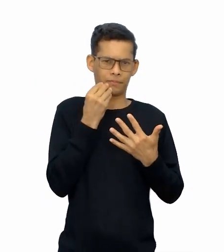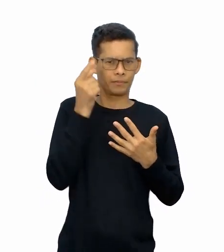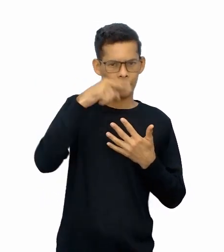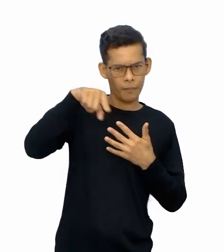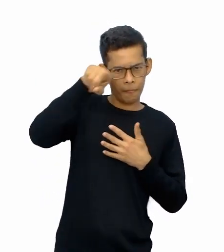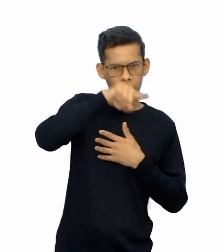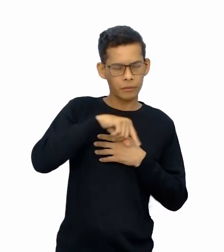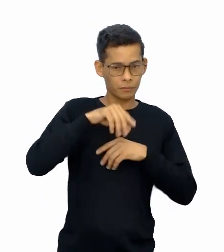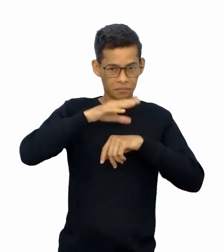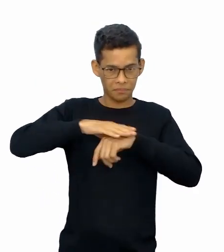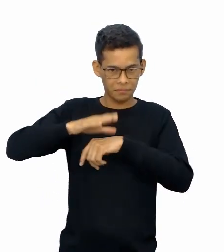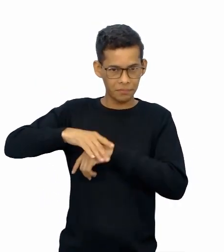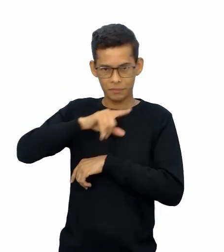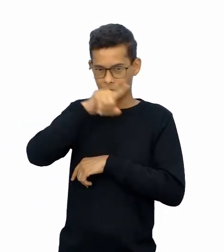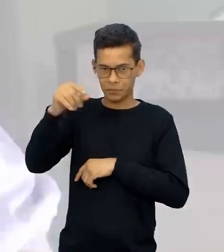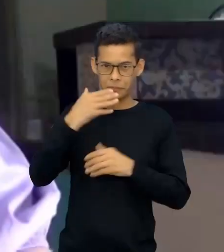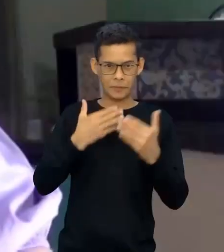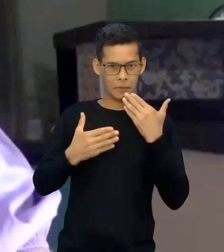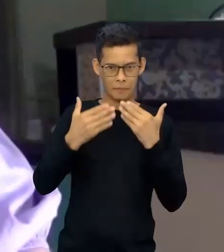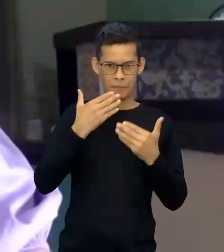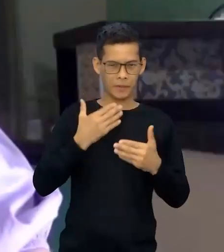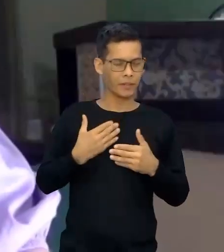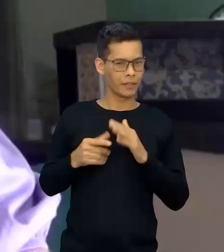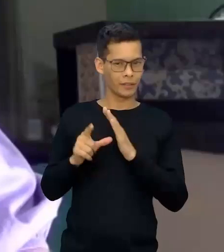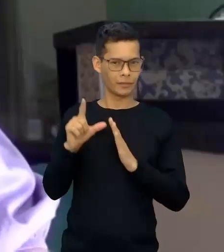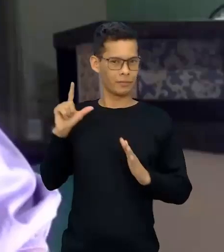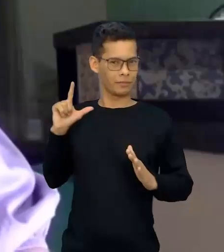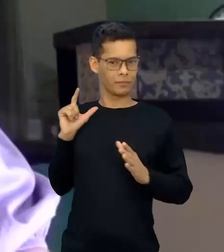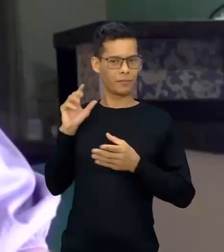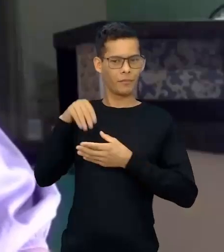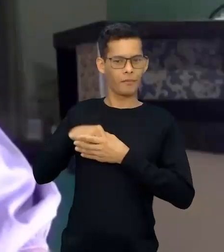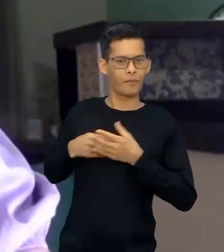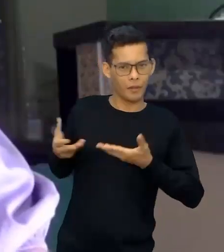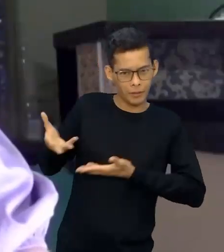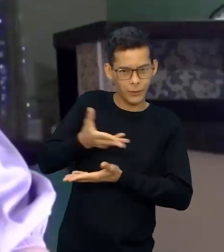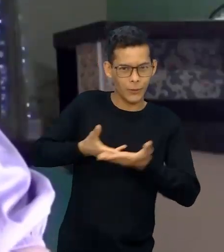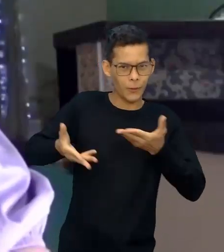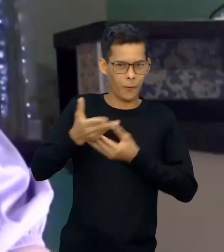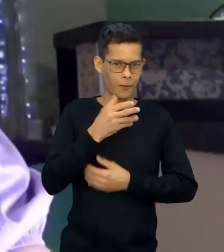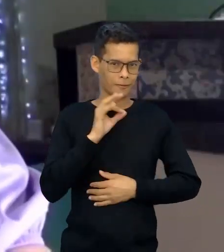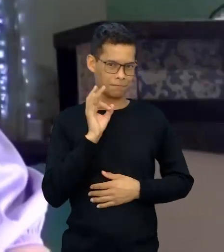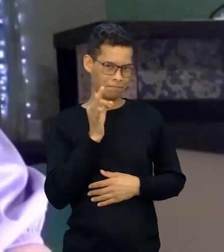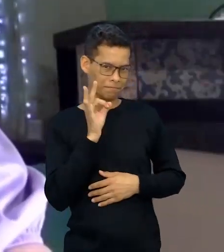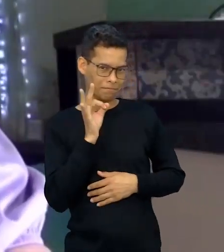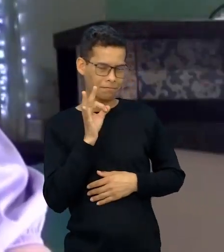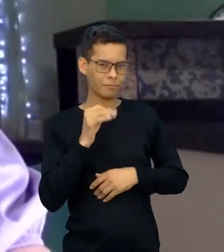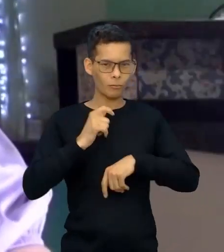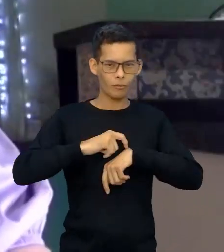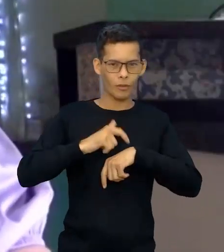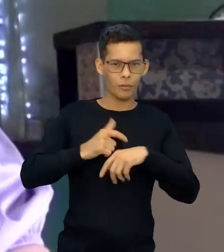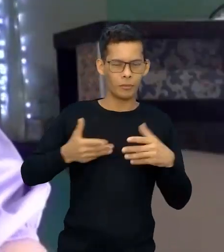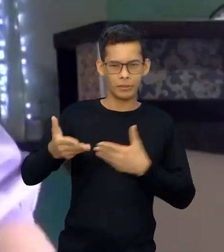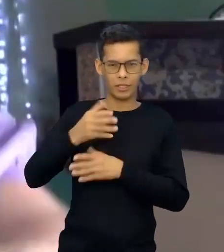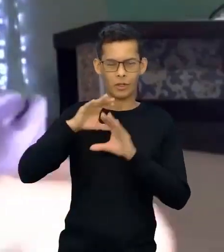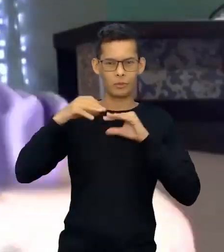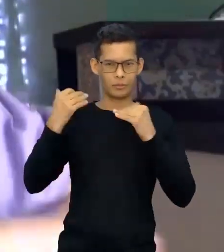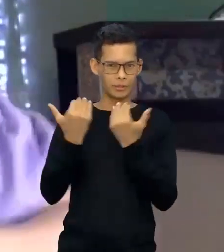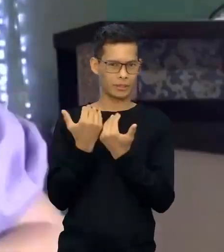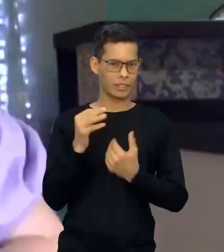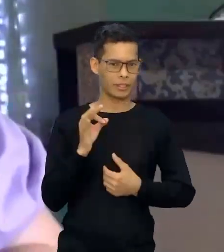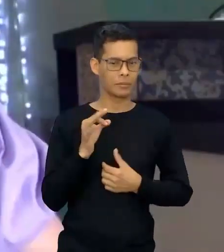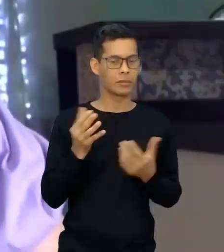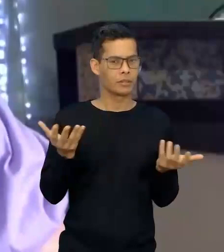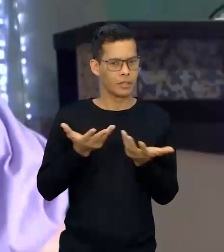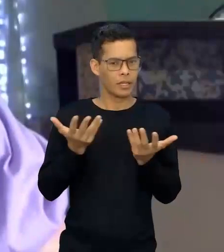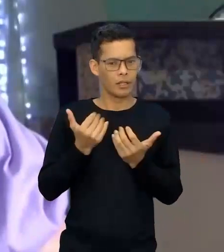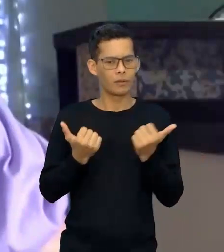vocês mesmos pediram lá nas nossas trocas, aí na nossa comunidade. Eu